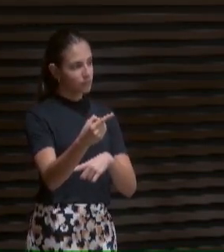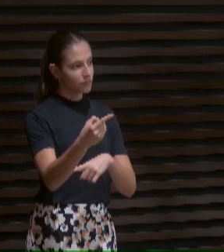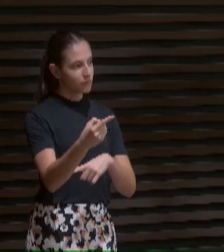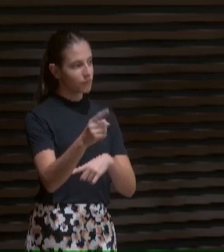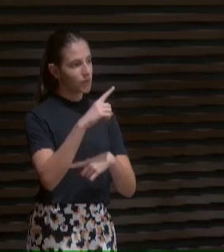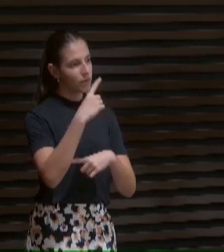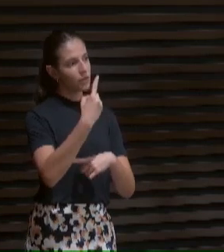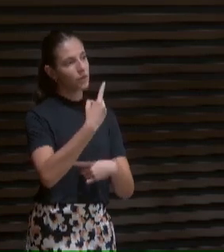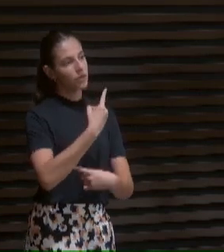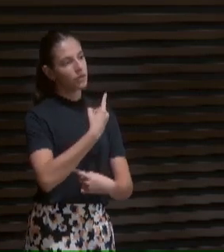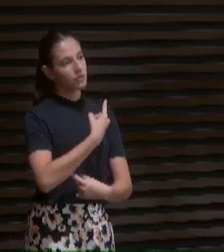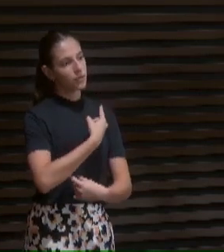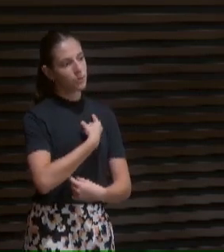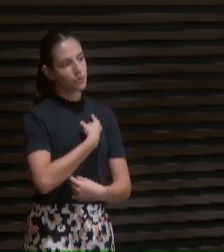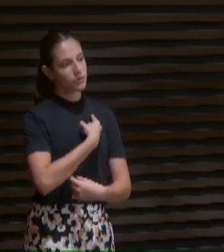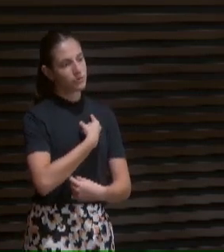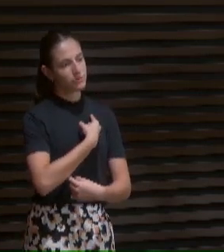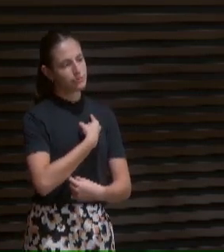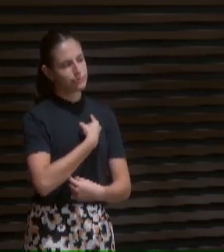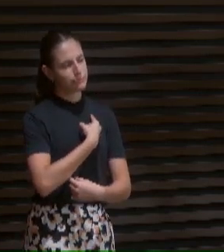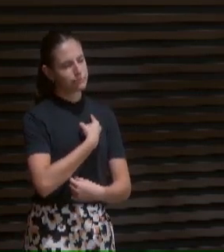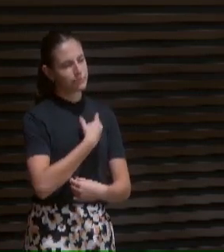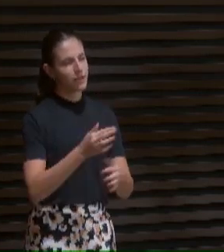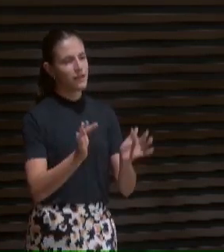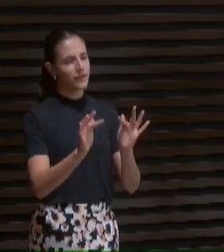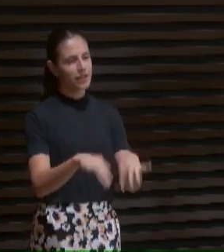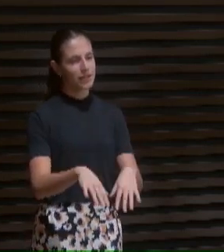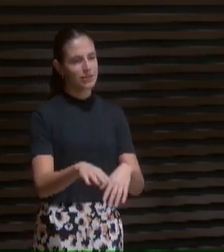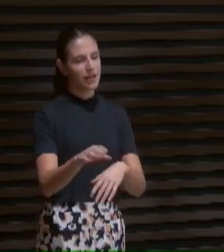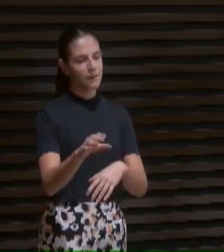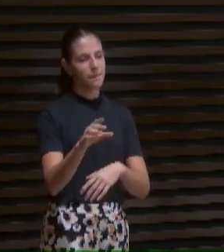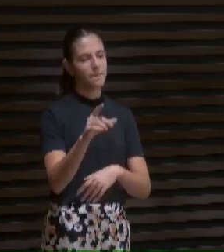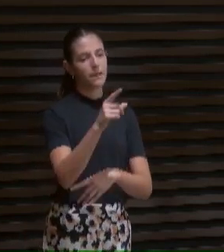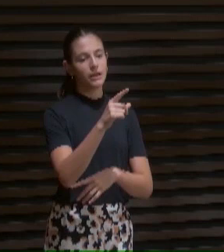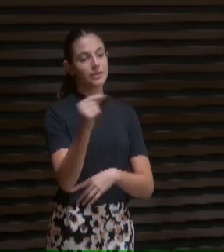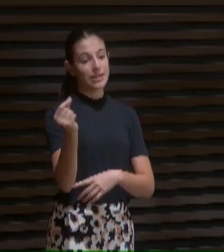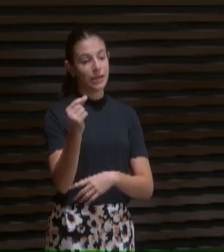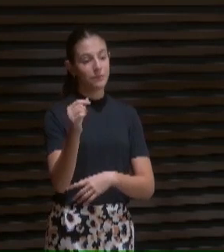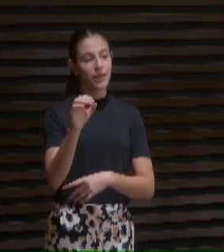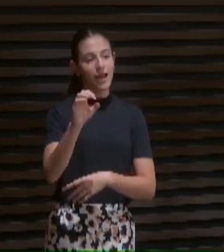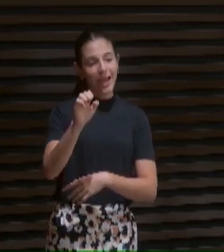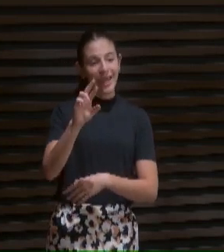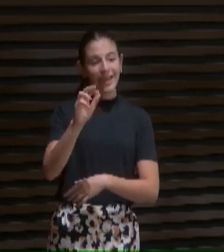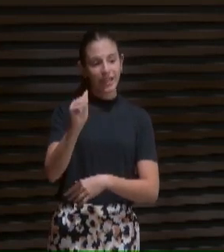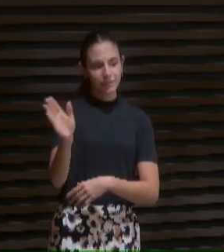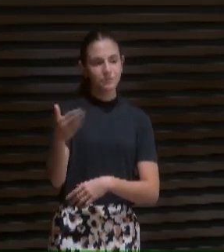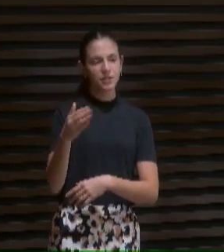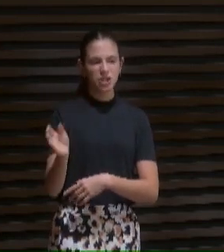Nós vamos sair da era de peixes e vamos entrar na era de aquários. Nós vamos sair